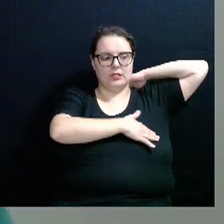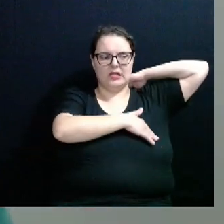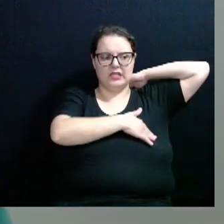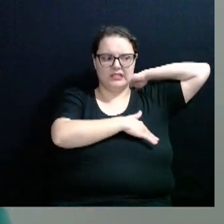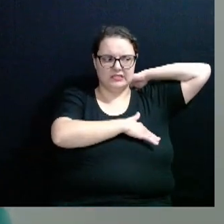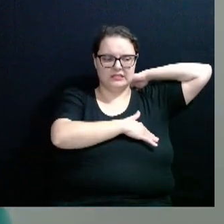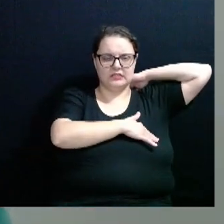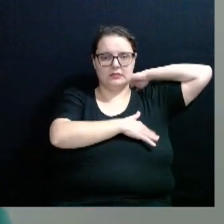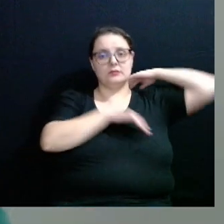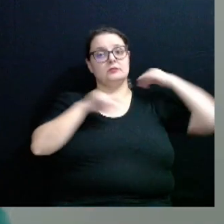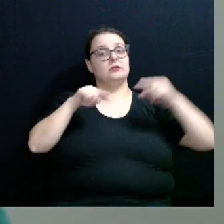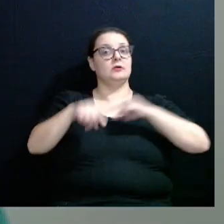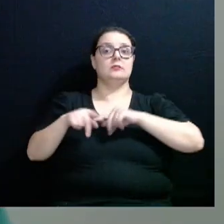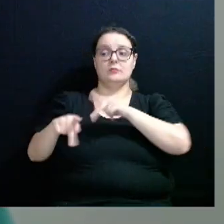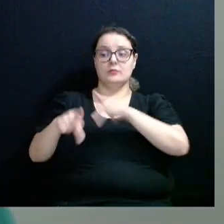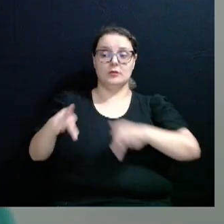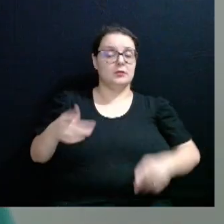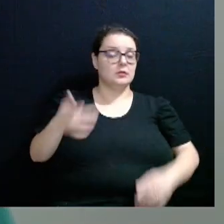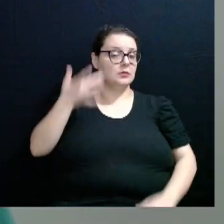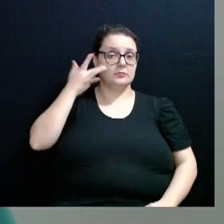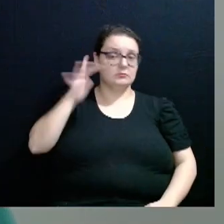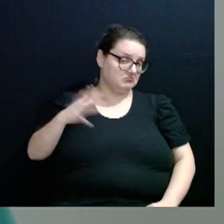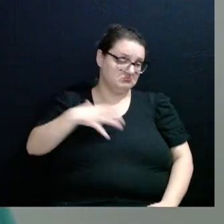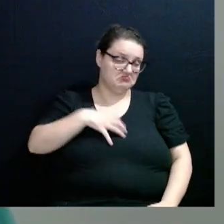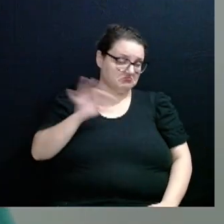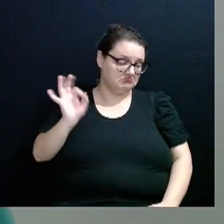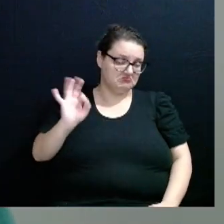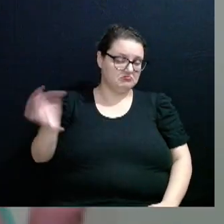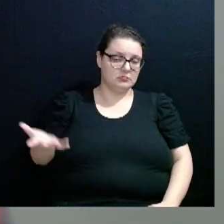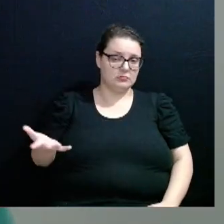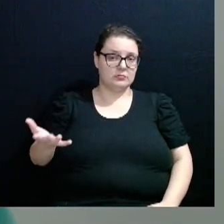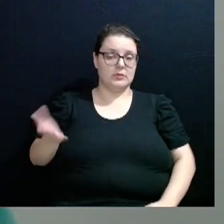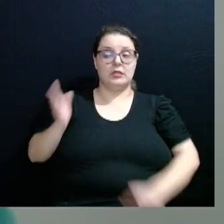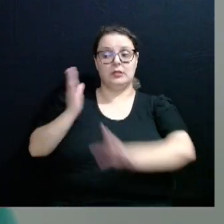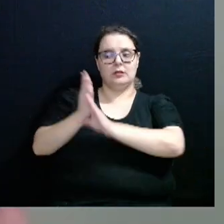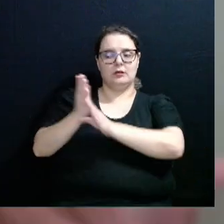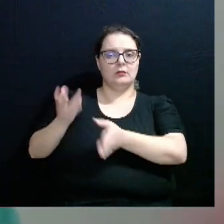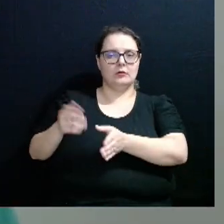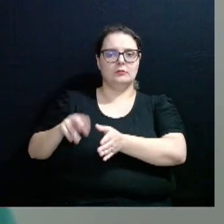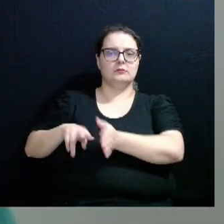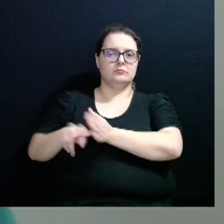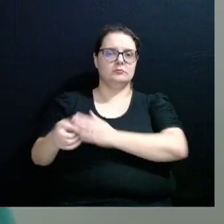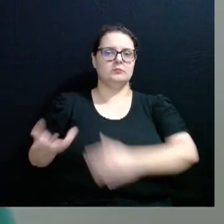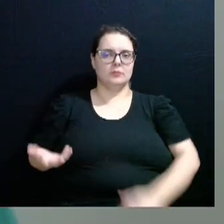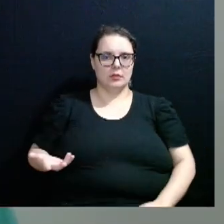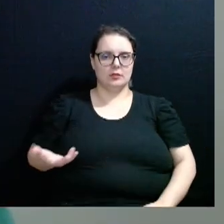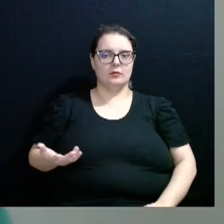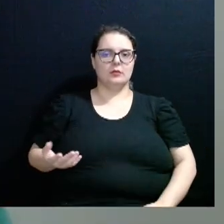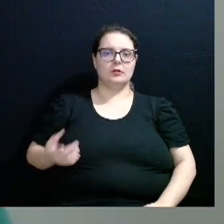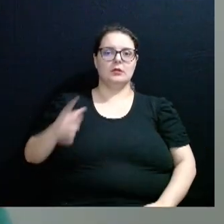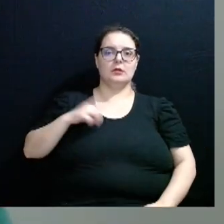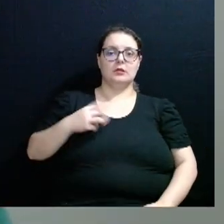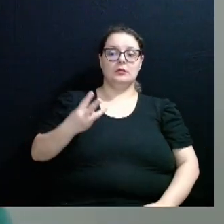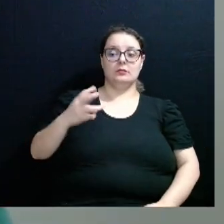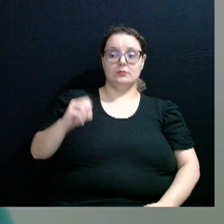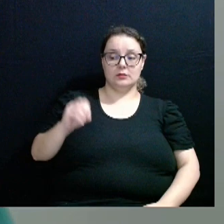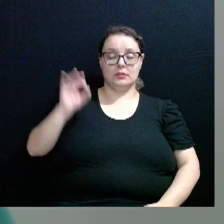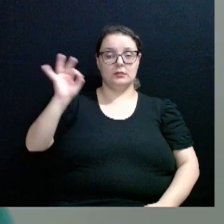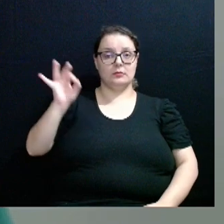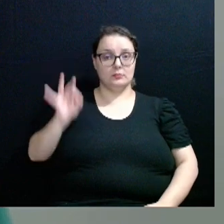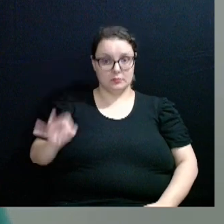sintoma e acha um tumor inicial, eu tenho 30% mais de maus resultados quando eu não faço